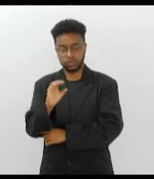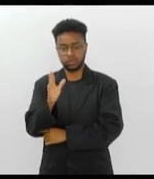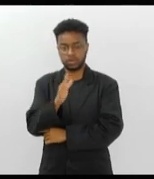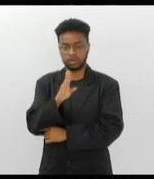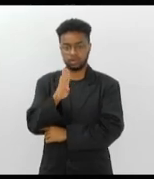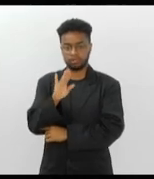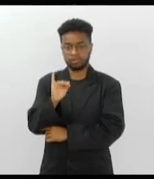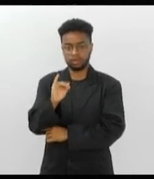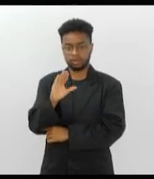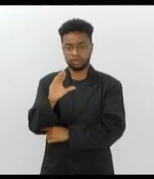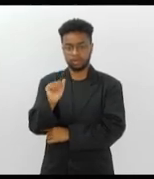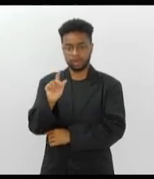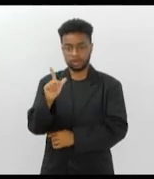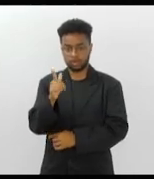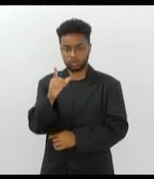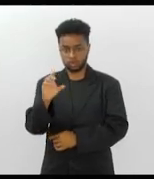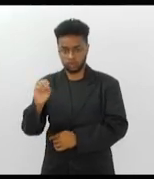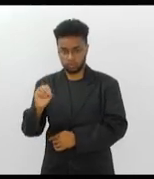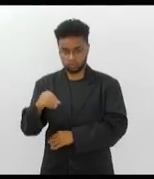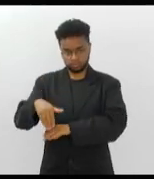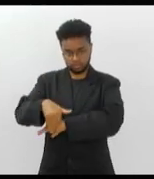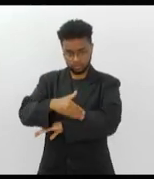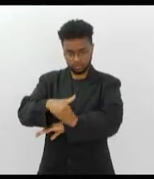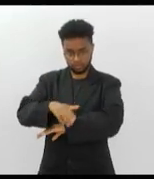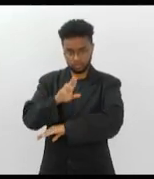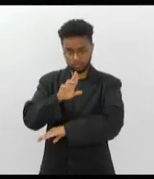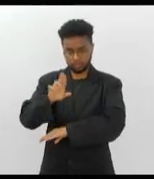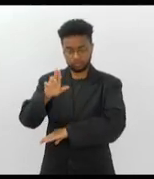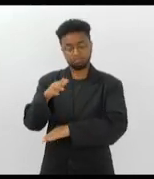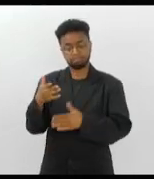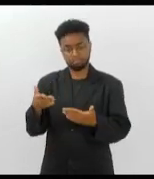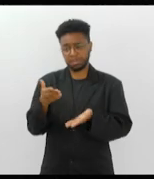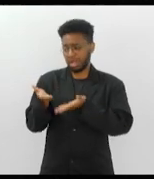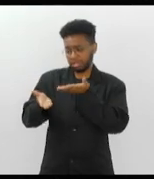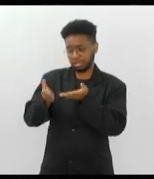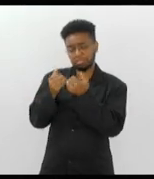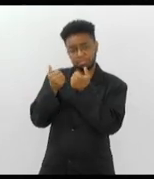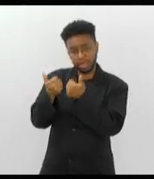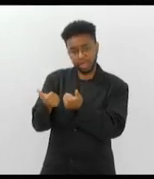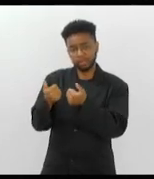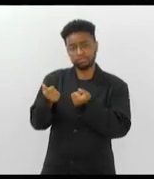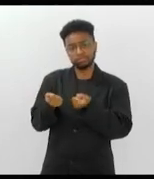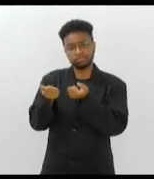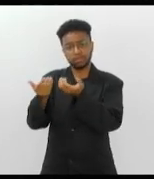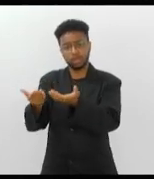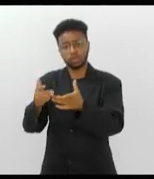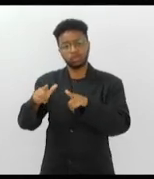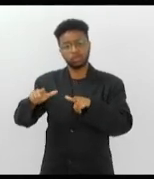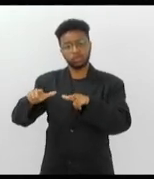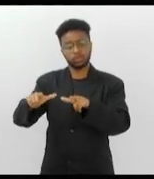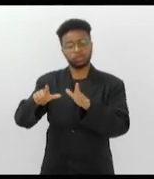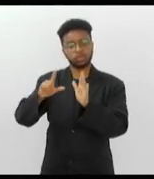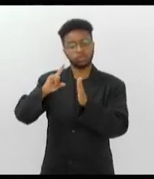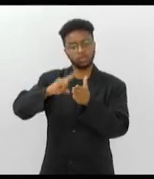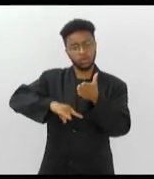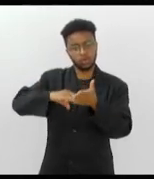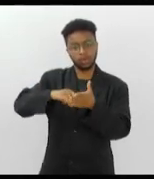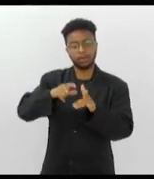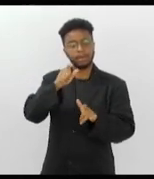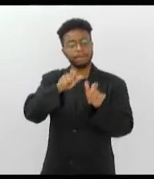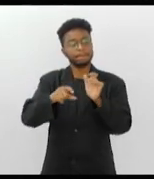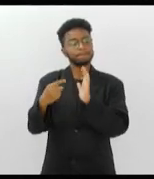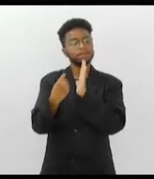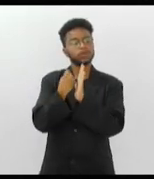Muito bem atendido. Levei lá a documentação e me perguntaram aonde eu